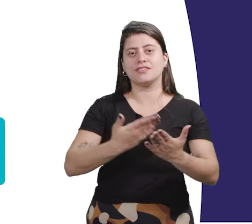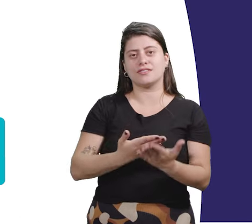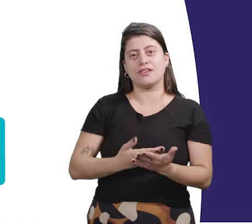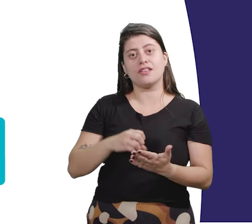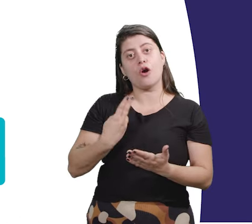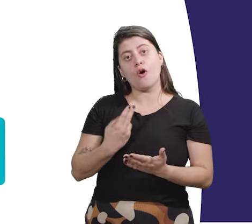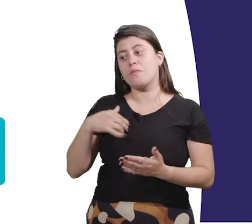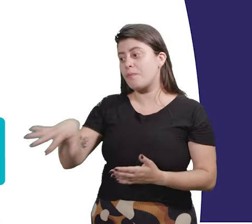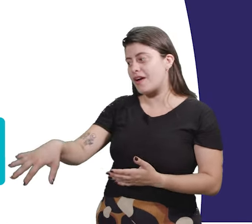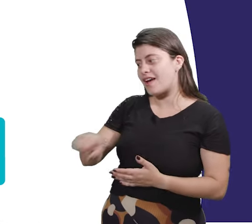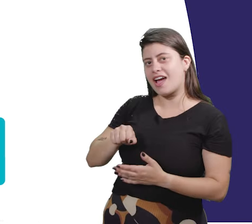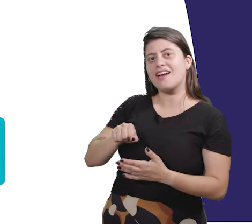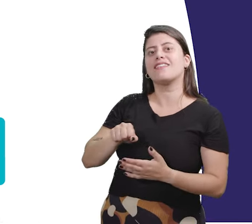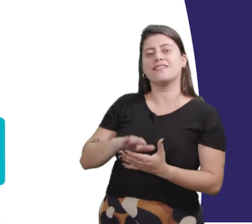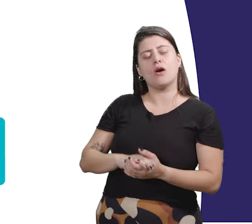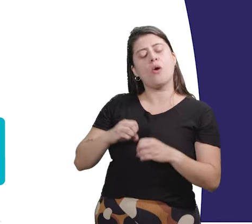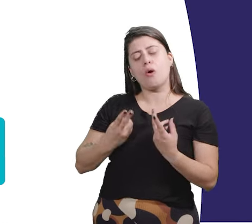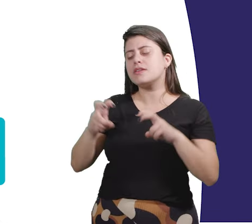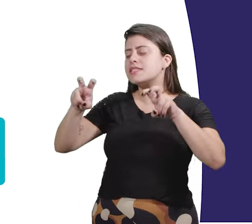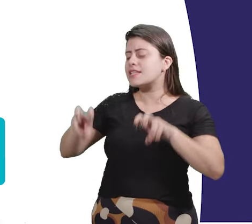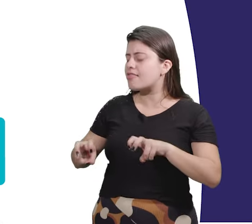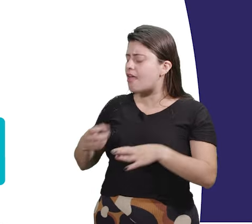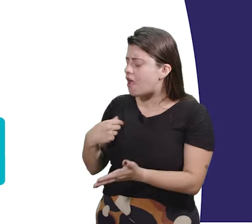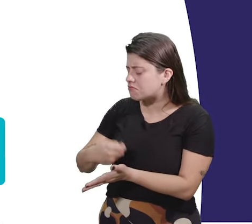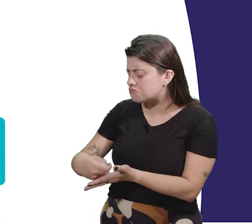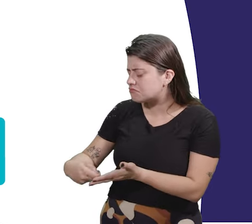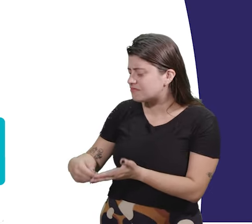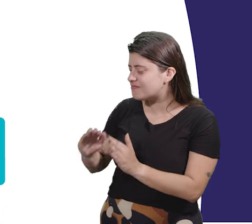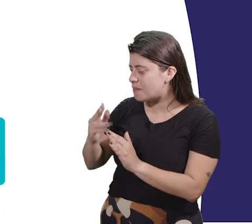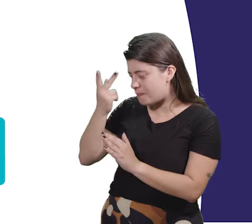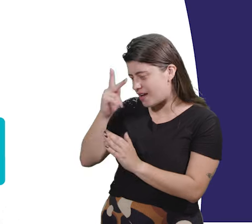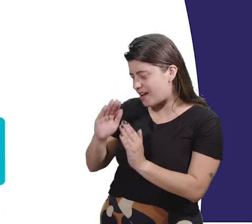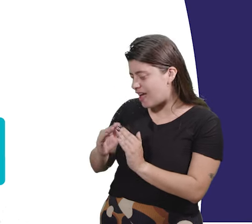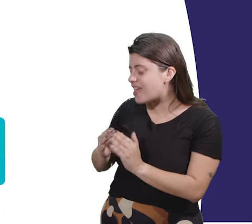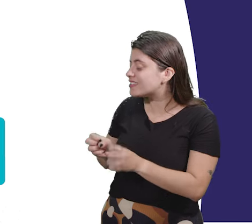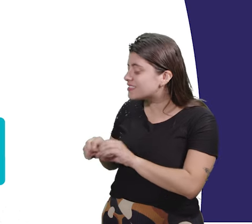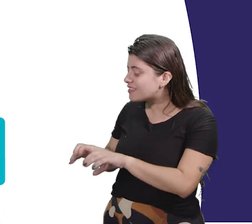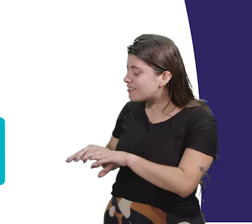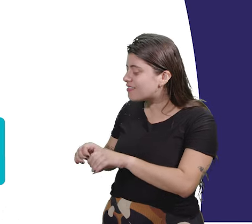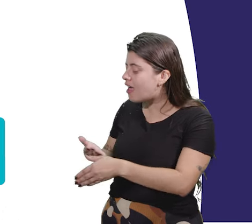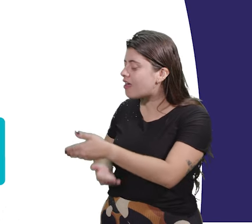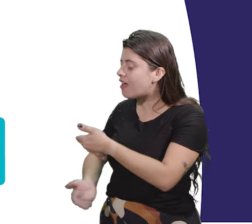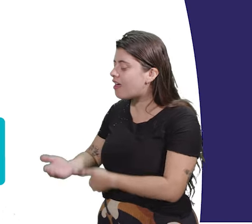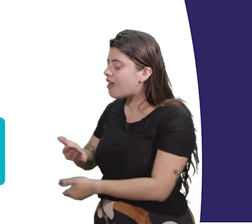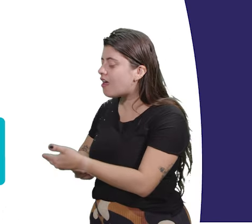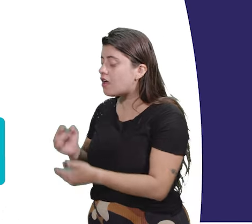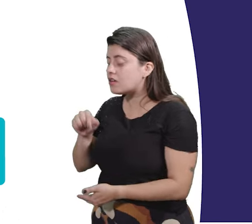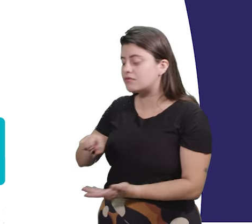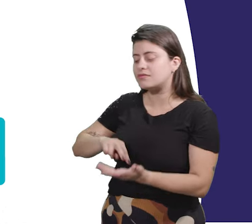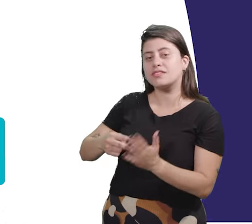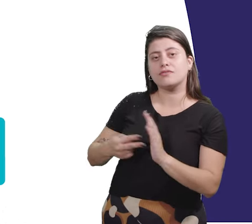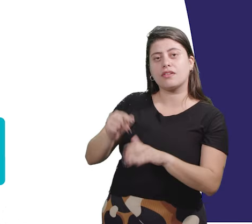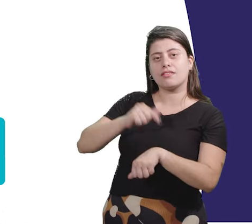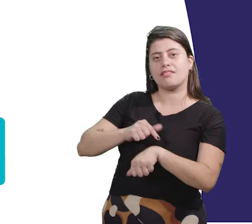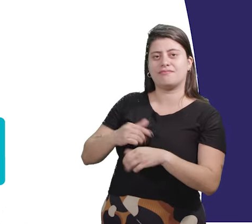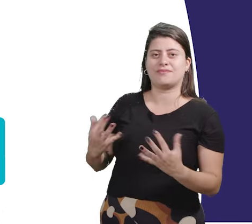né, para poder fazer uma tarefa na escola. O tempo de qualidade ele não necessariamente precisa ser algo grande ou programado. Claro que a